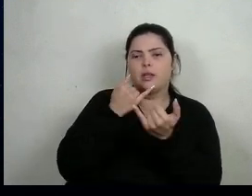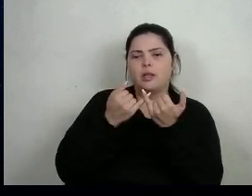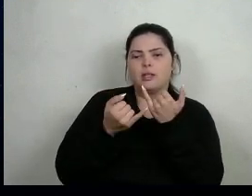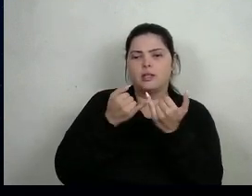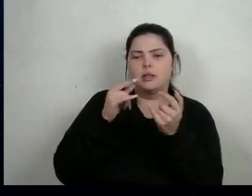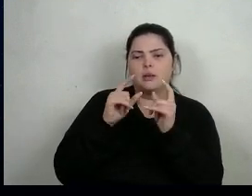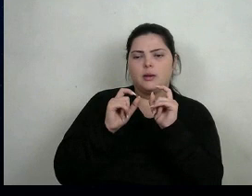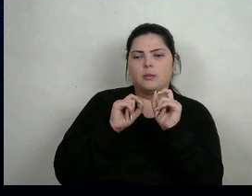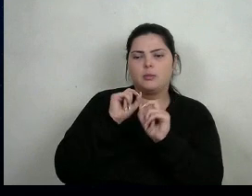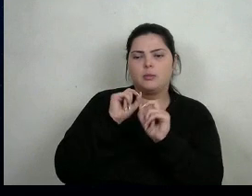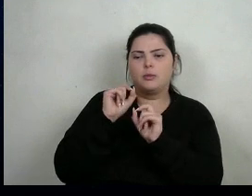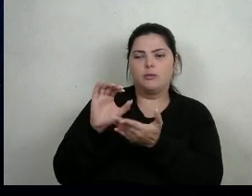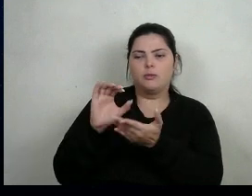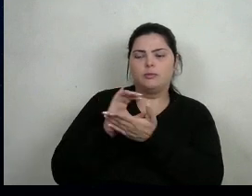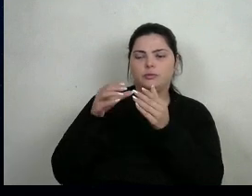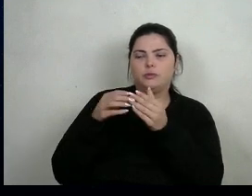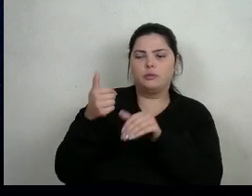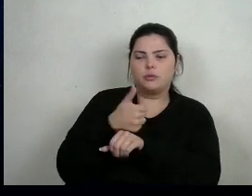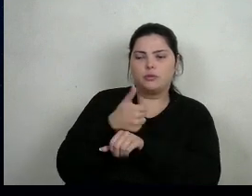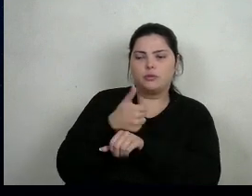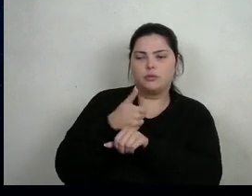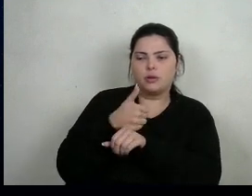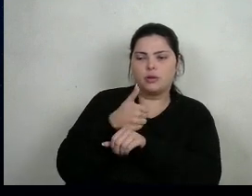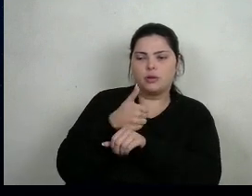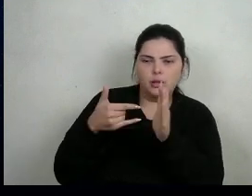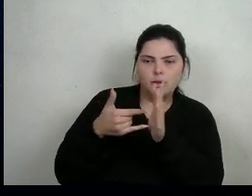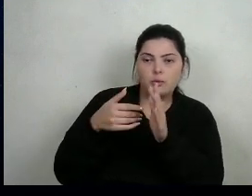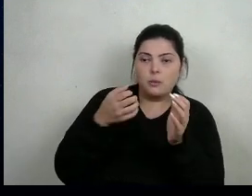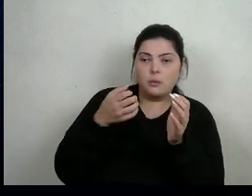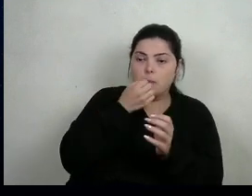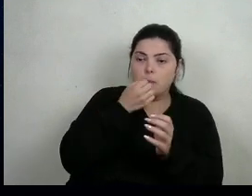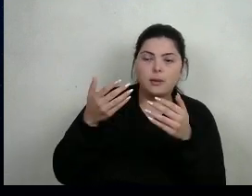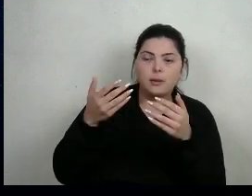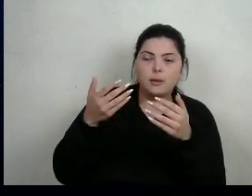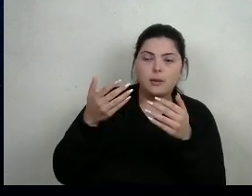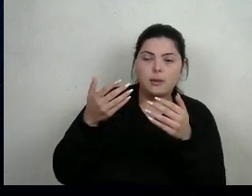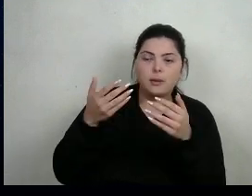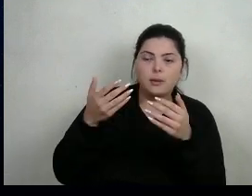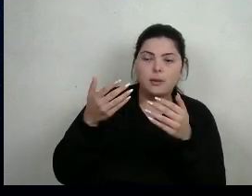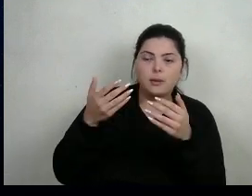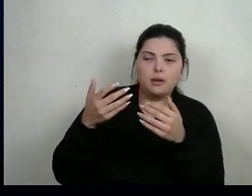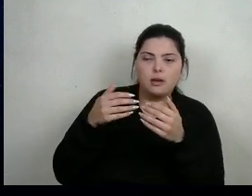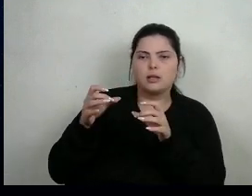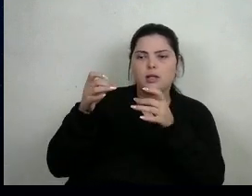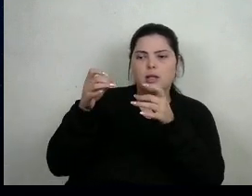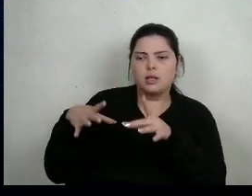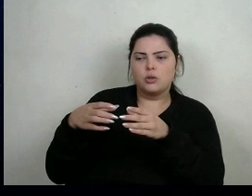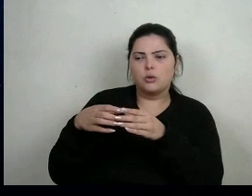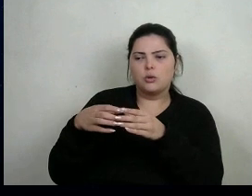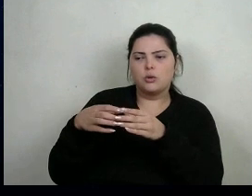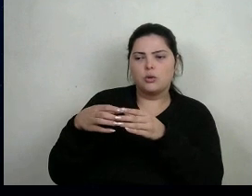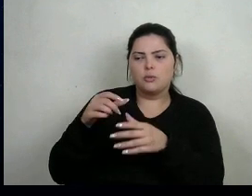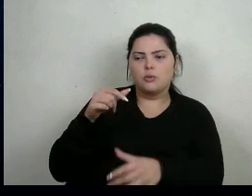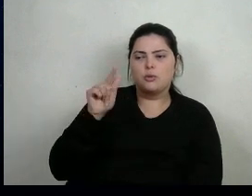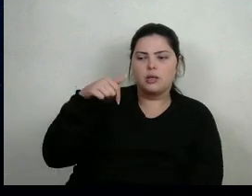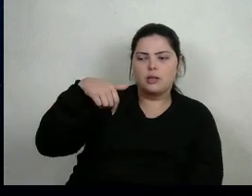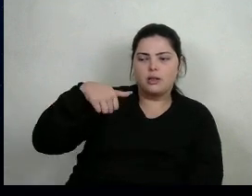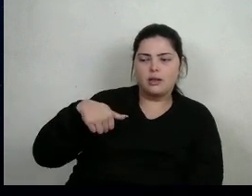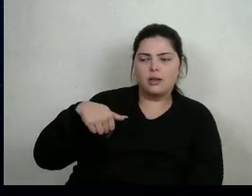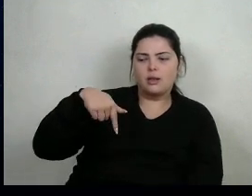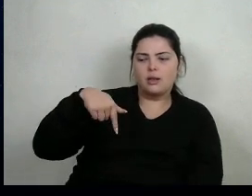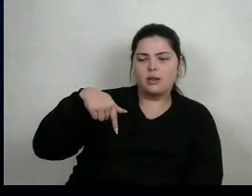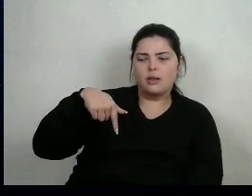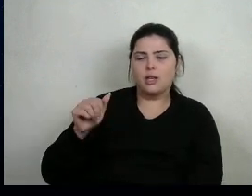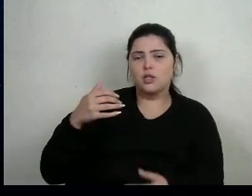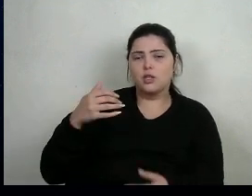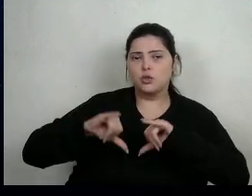na equipe de desenvolvimento deixa uma equipe de desenvolvimento Mega produtiva e largo a minha galera de que a sofrendo lá na base de planilha